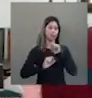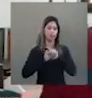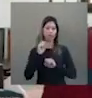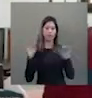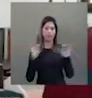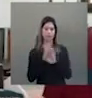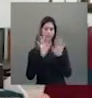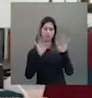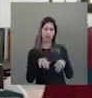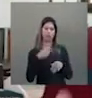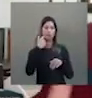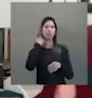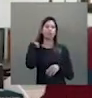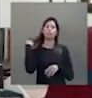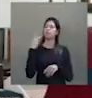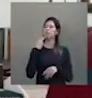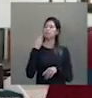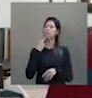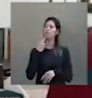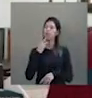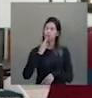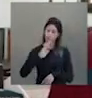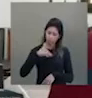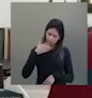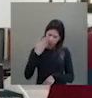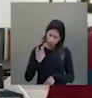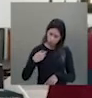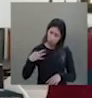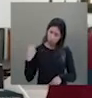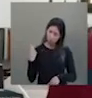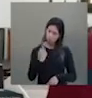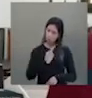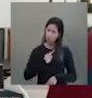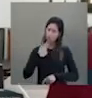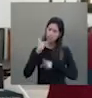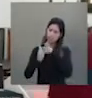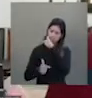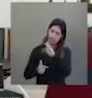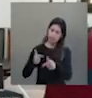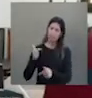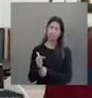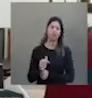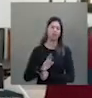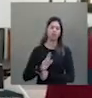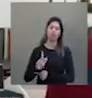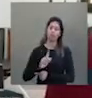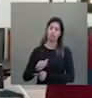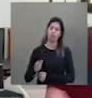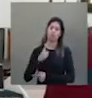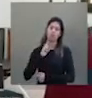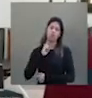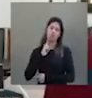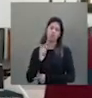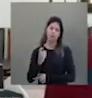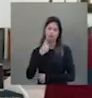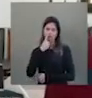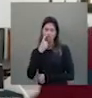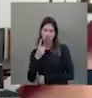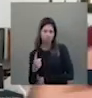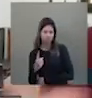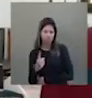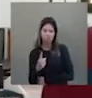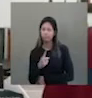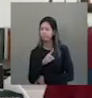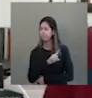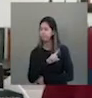preciso fazer isso por homenagem ao trabalho que nós todos tivemos. Não foi lixo aquilo ali, não foi nulo aquilo ali, e